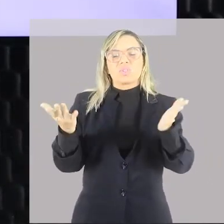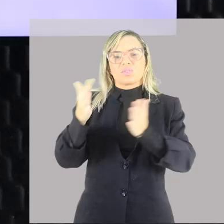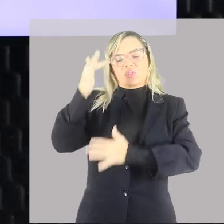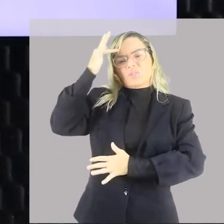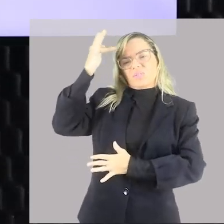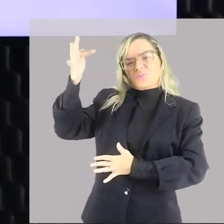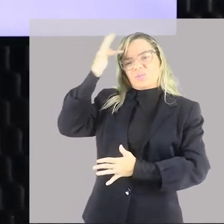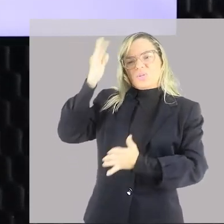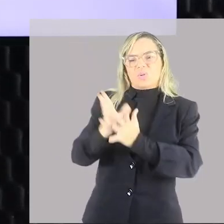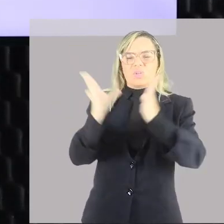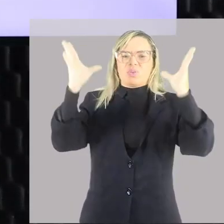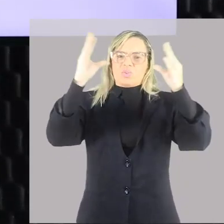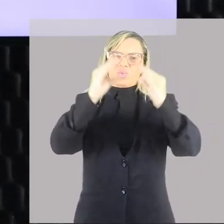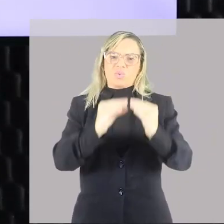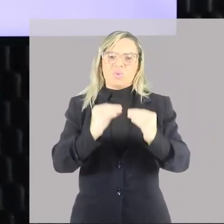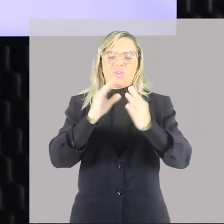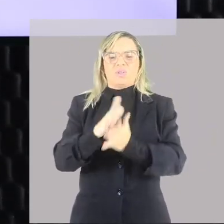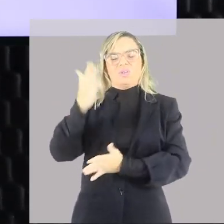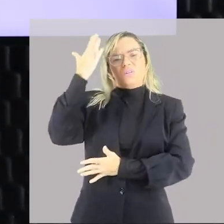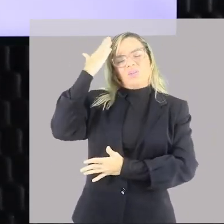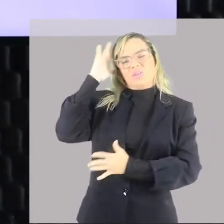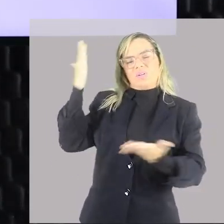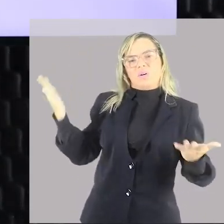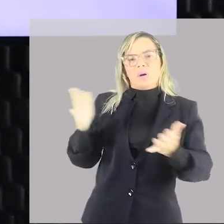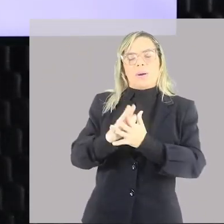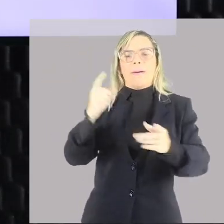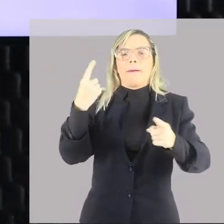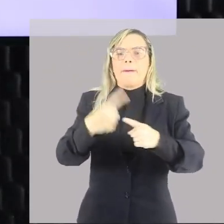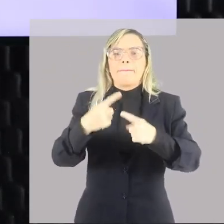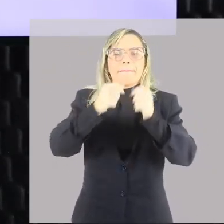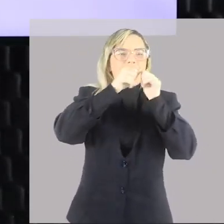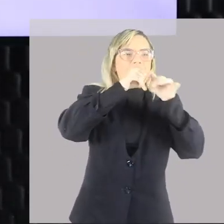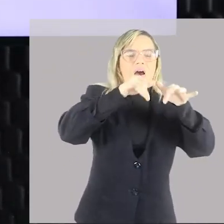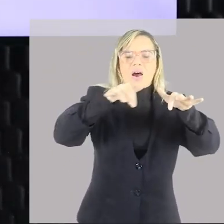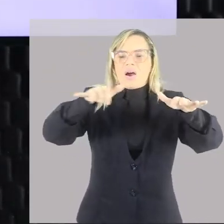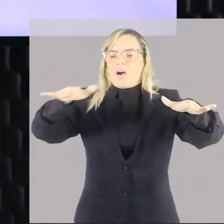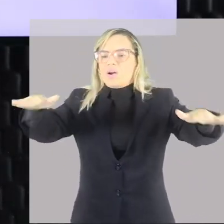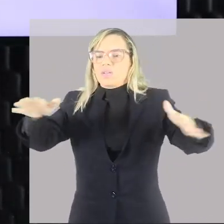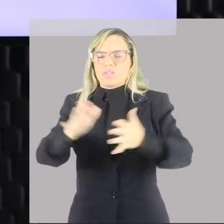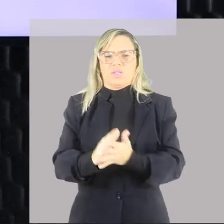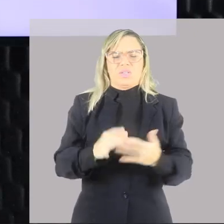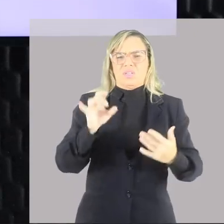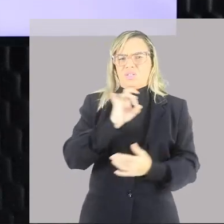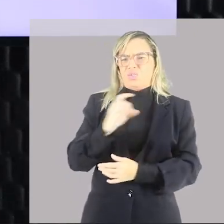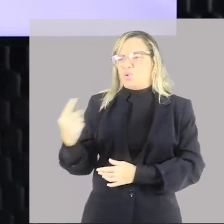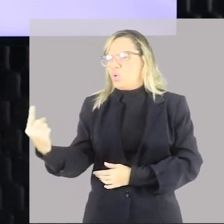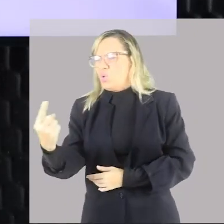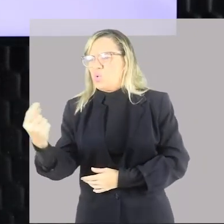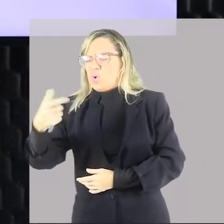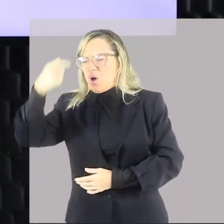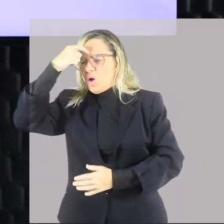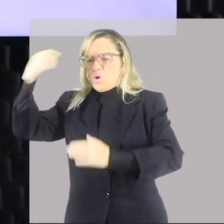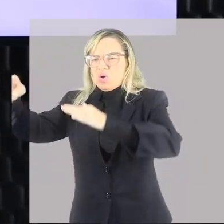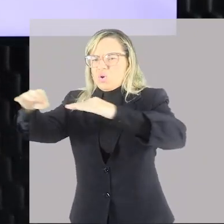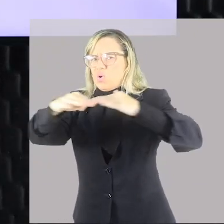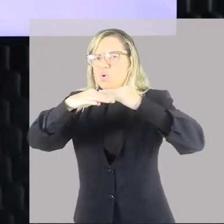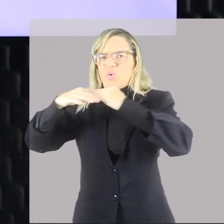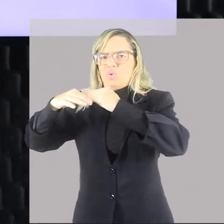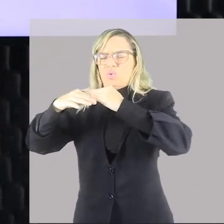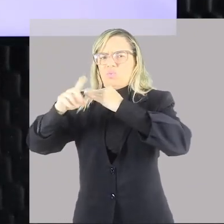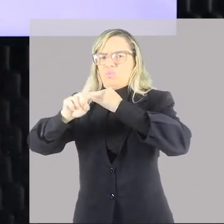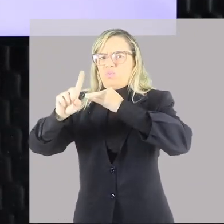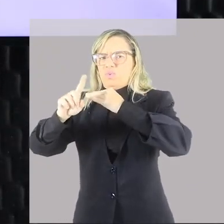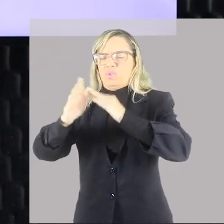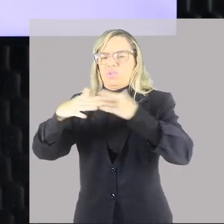um encolhimento do entendimento sobre ela, porque a filosofia é algo muito amplo, não pertence somente ao senso comum. Ela não